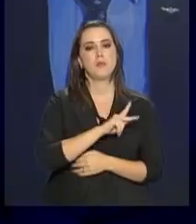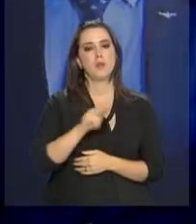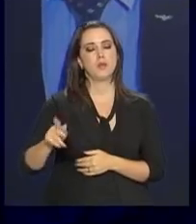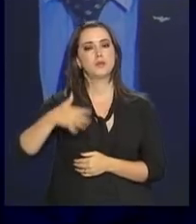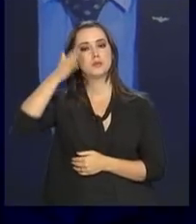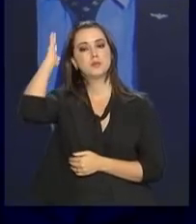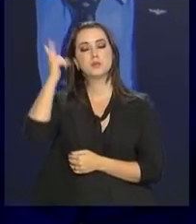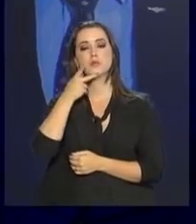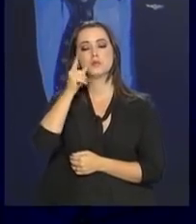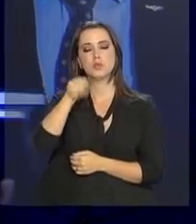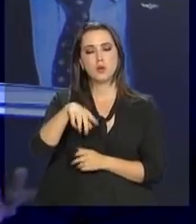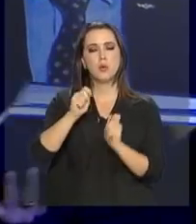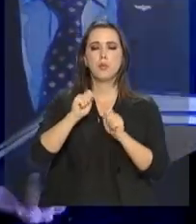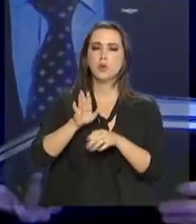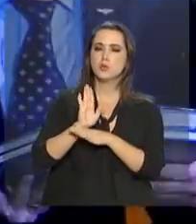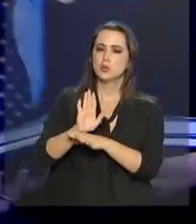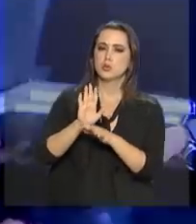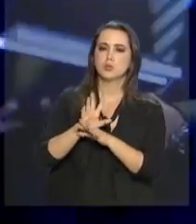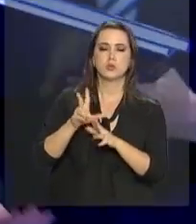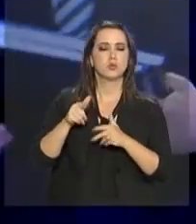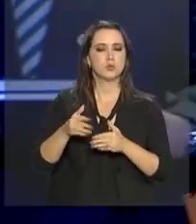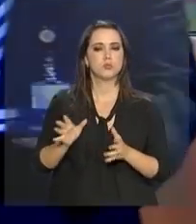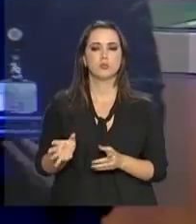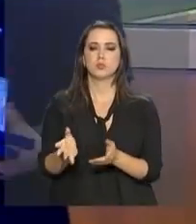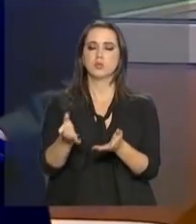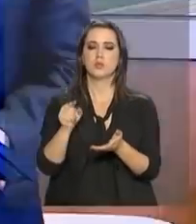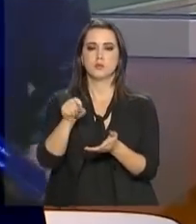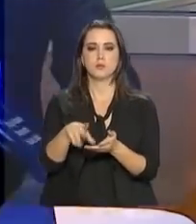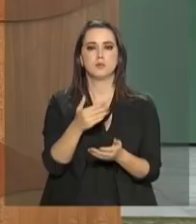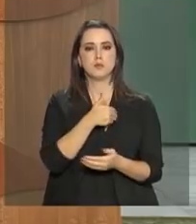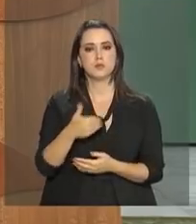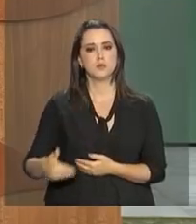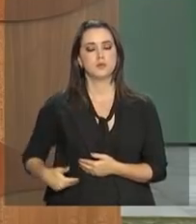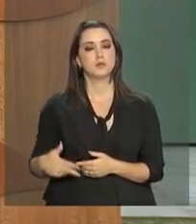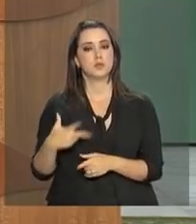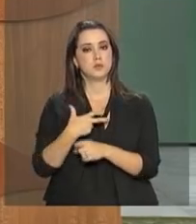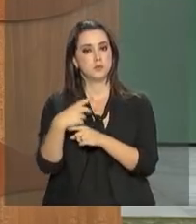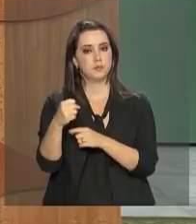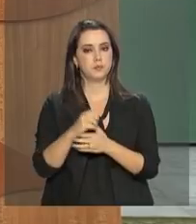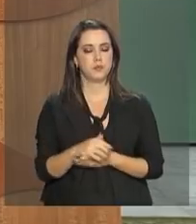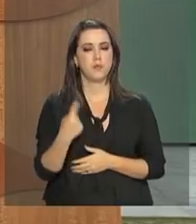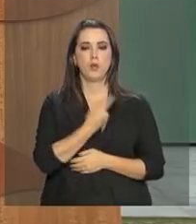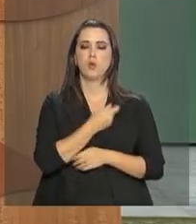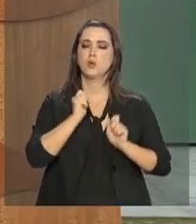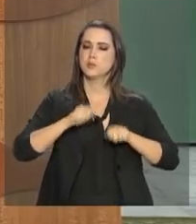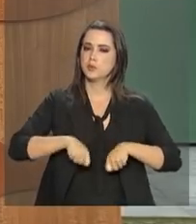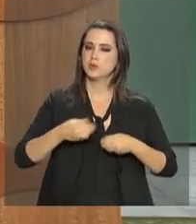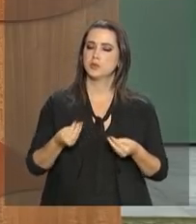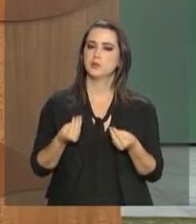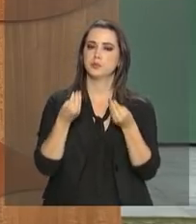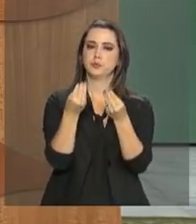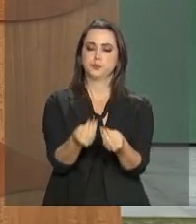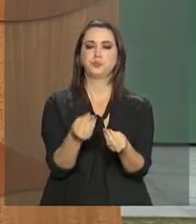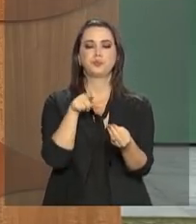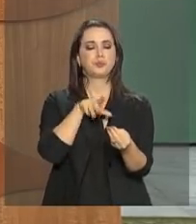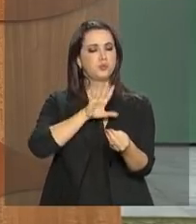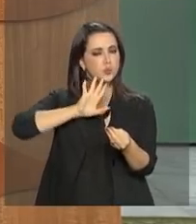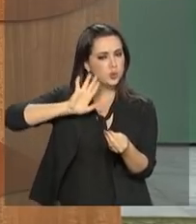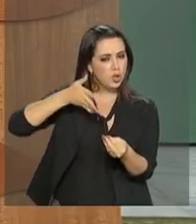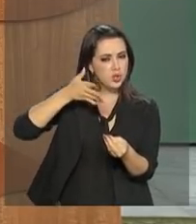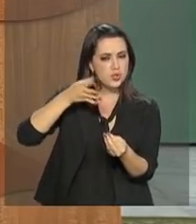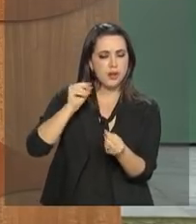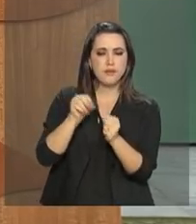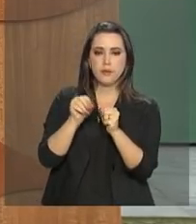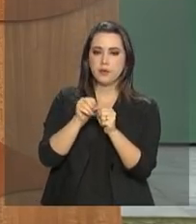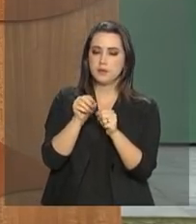afirma o que está disposto a colaborar intensamente com o governo eleito nós pudermos naturalmente entregar aquilo que foi feito